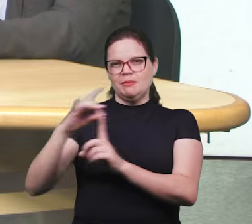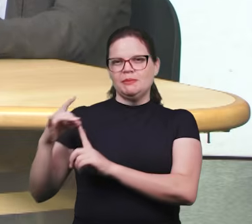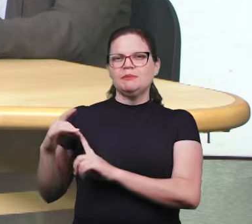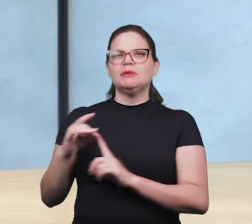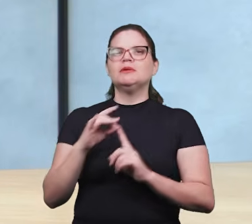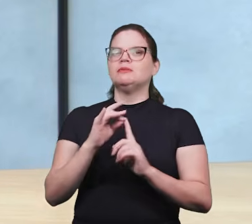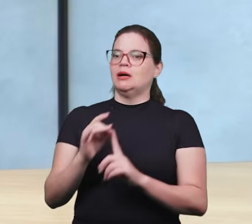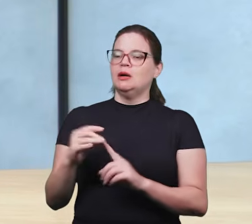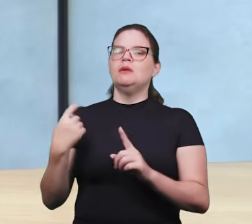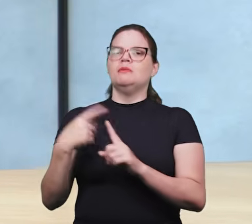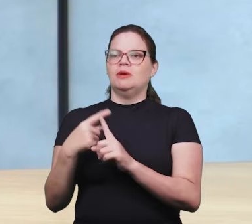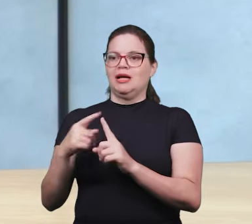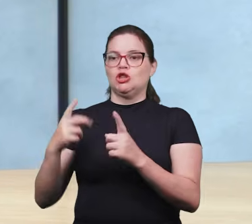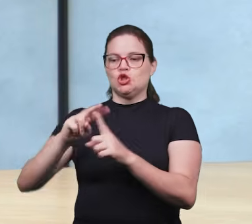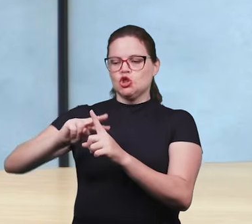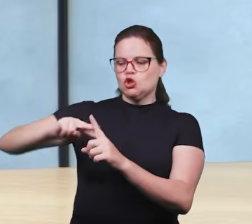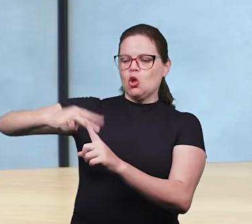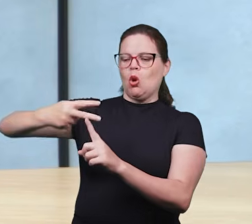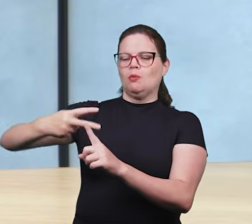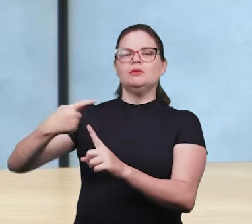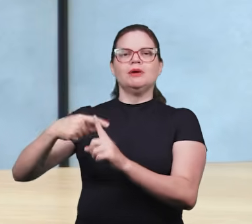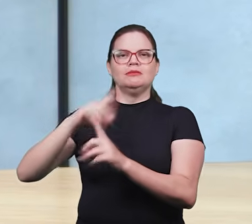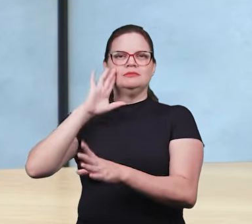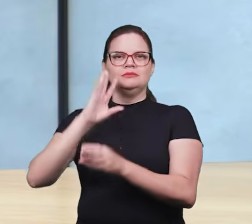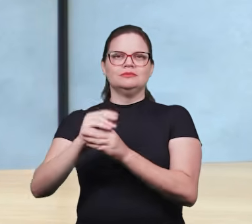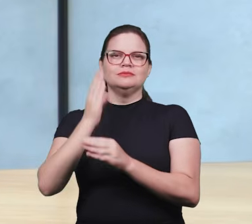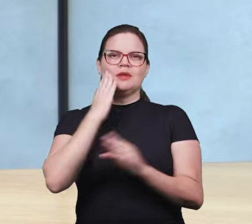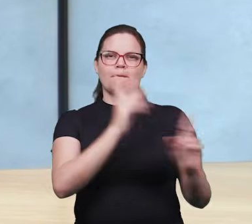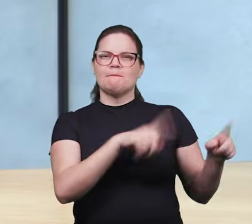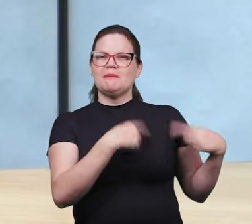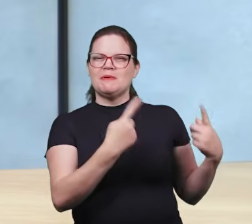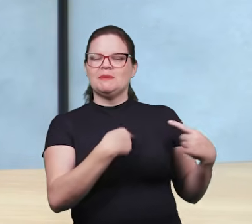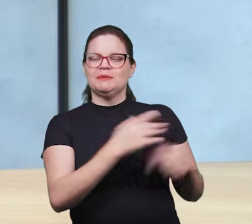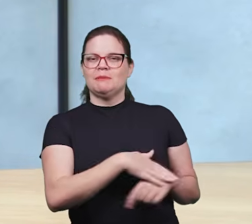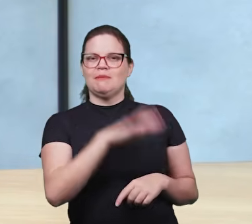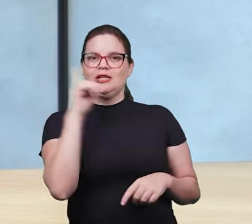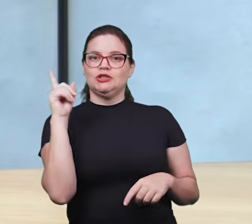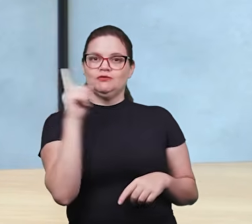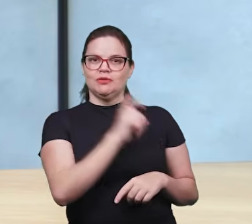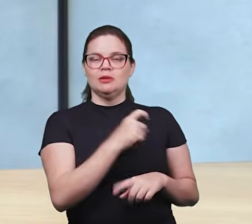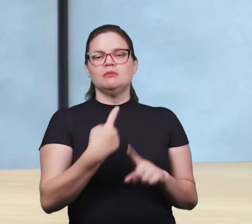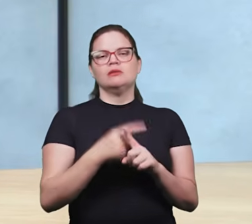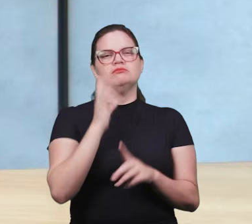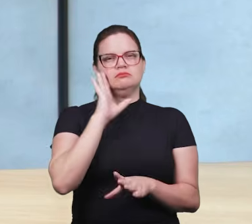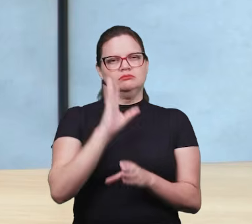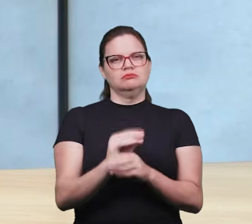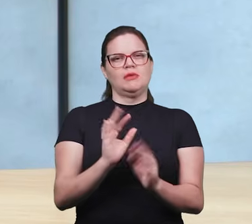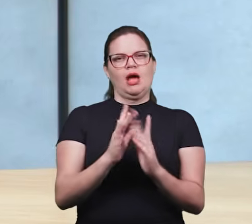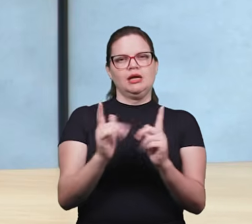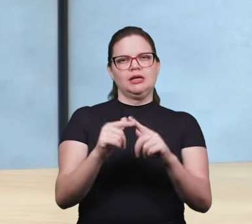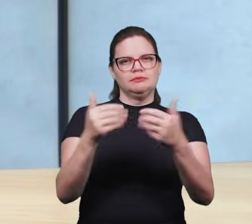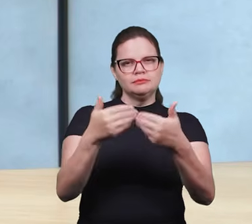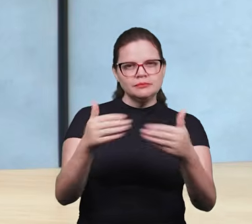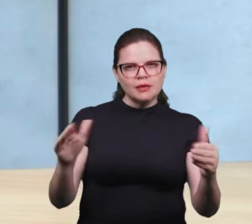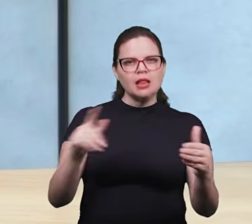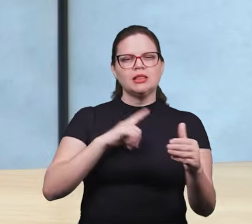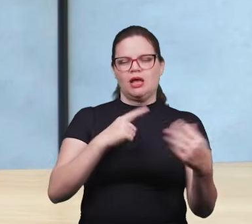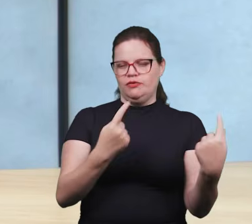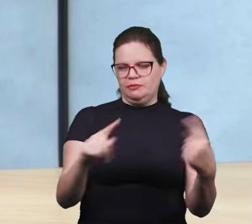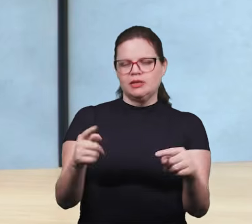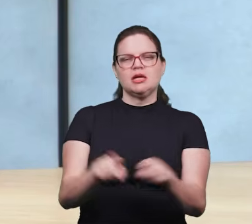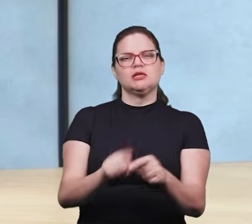uma grande oposição. Nós sabemos que a igreja primitiva sofreu uma oposição muito grande, mas ela